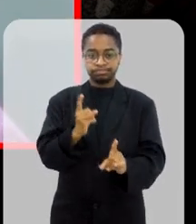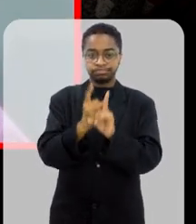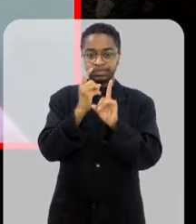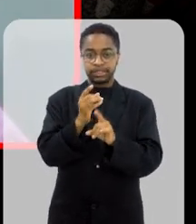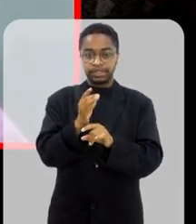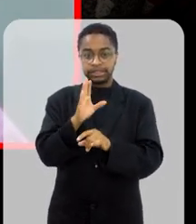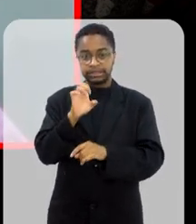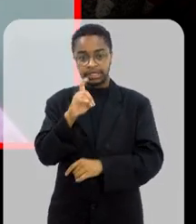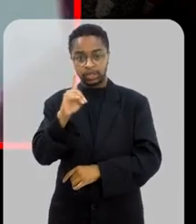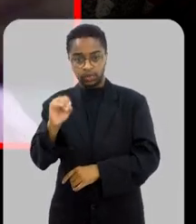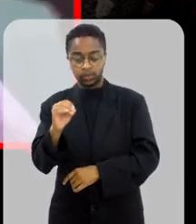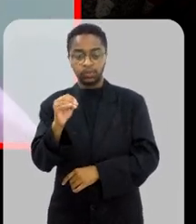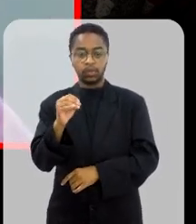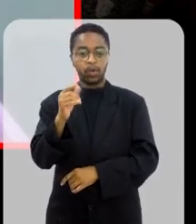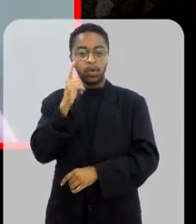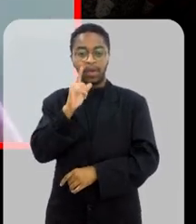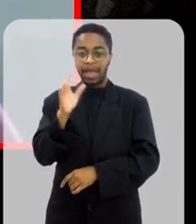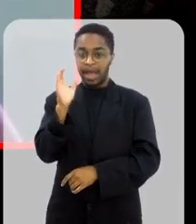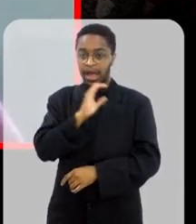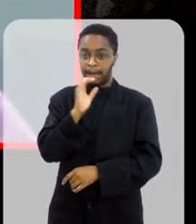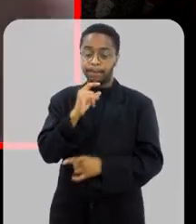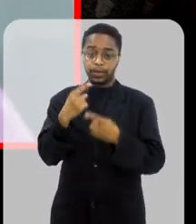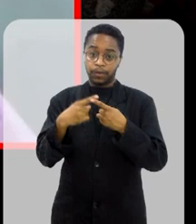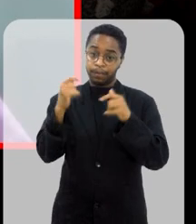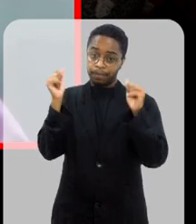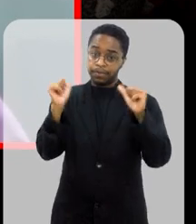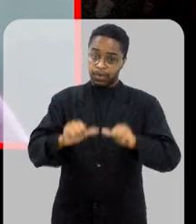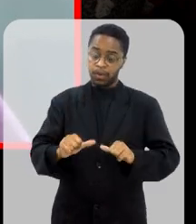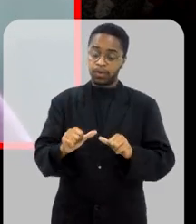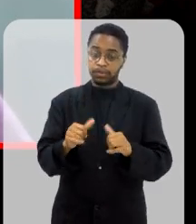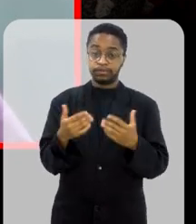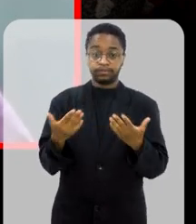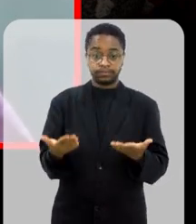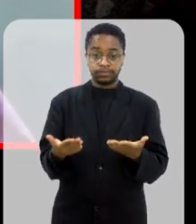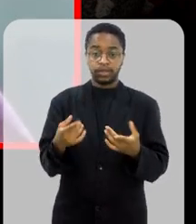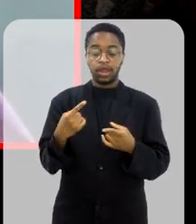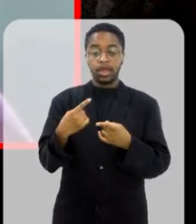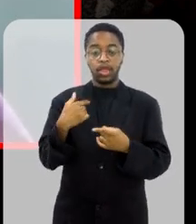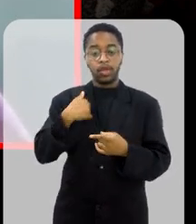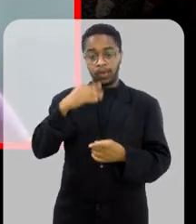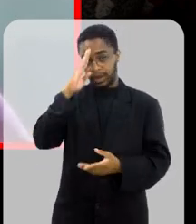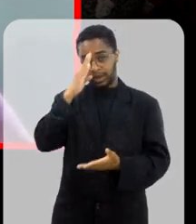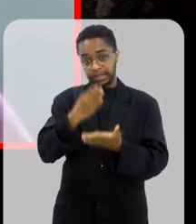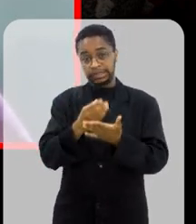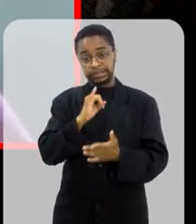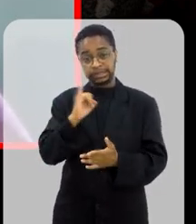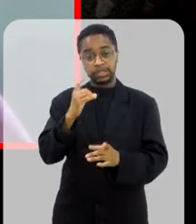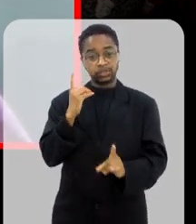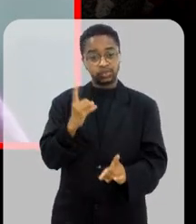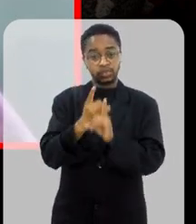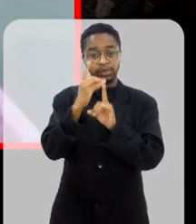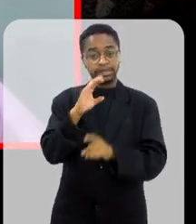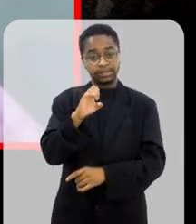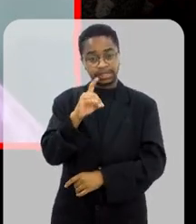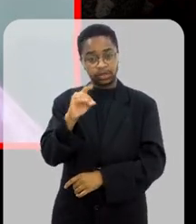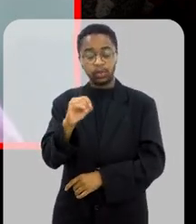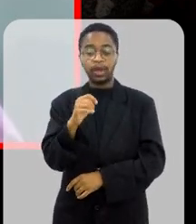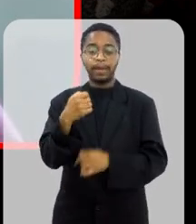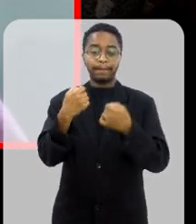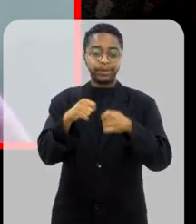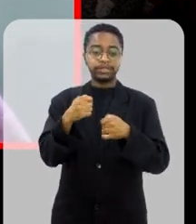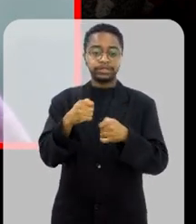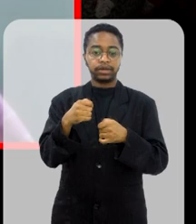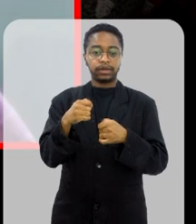seu diagnóstico, chega a óbito, né? Que é o pior de tudo ainda. Então, eu acho que o diagnóstico precoce tem que ser